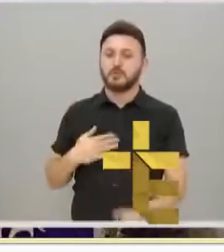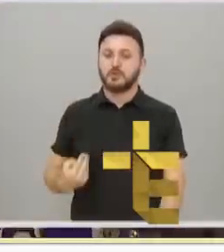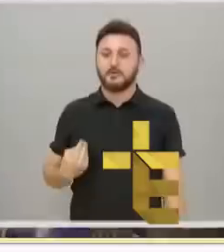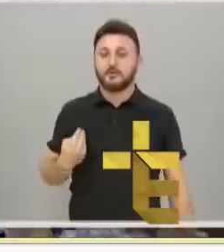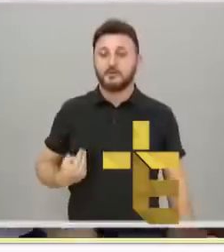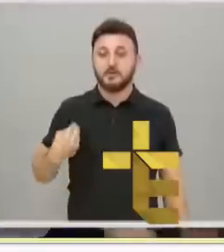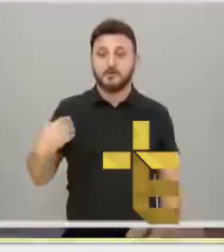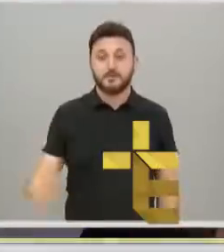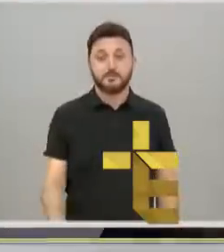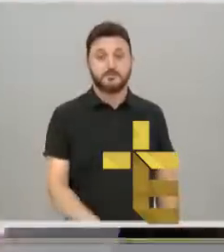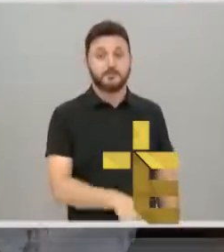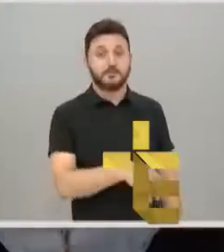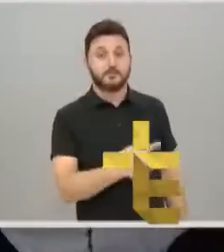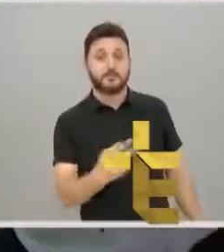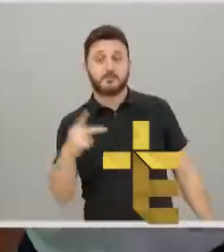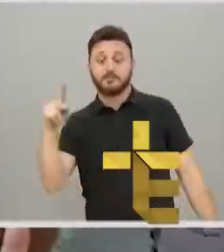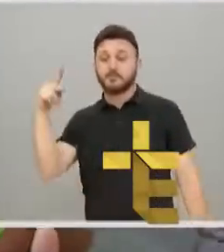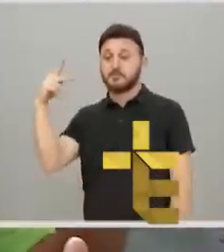Levanta a tua mão pro céu.